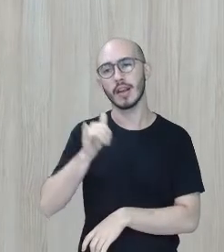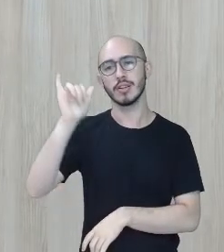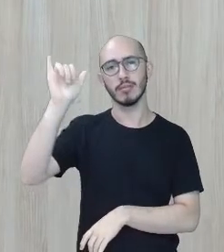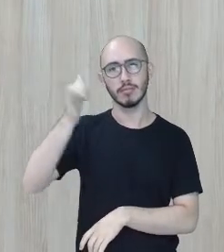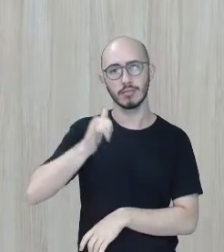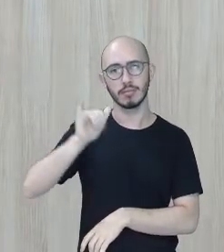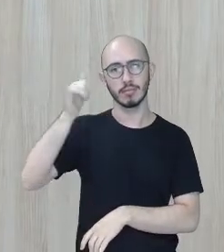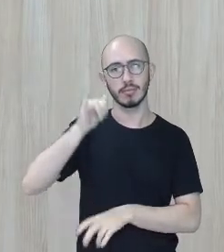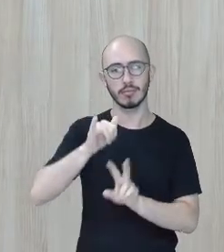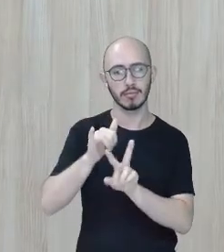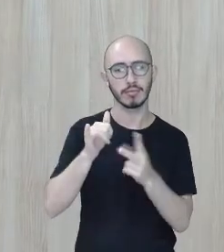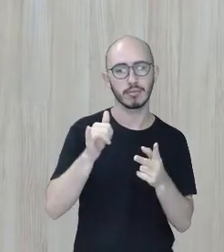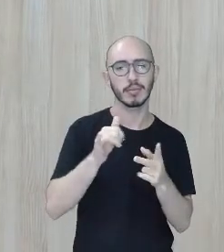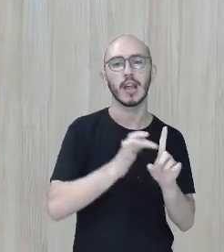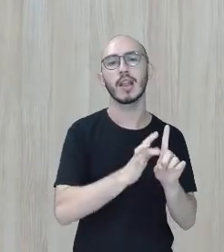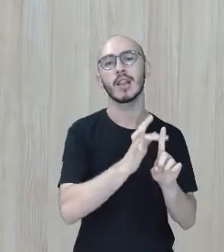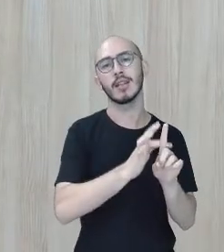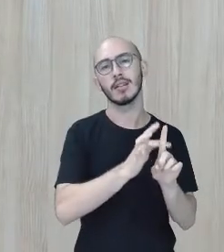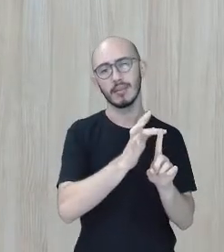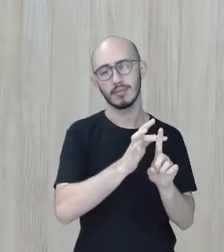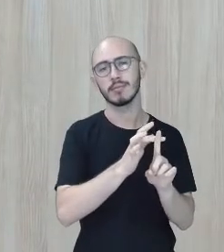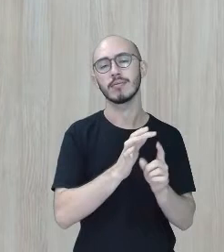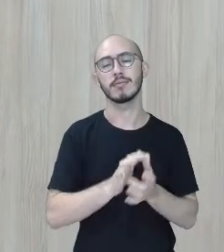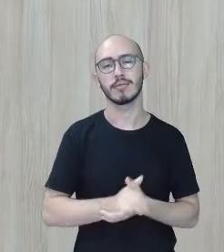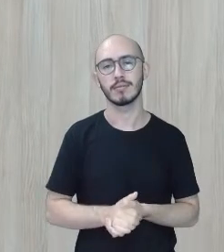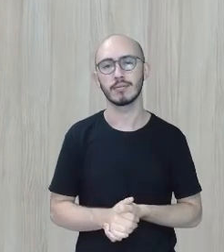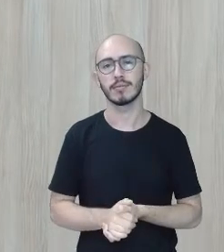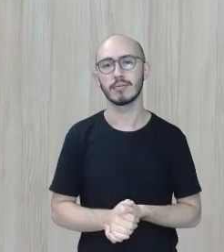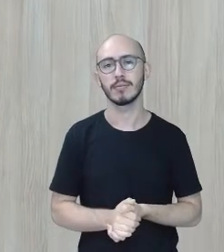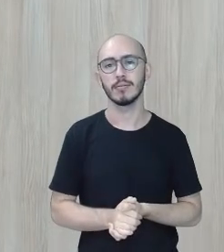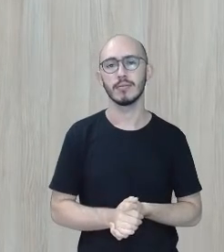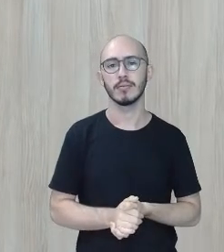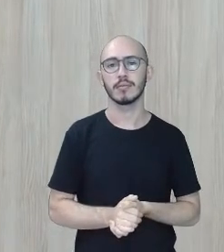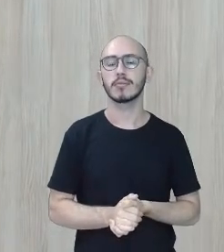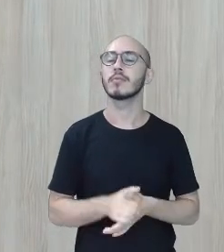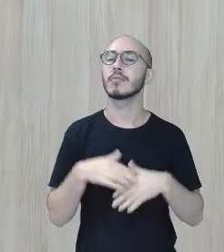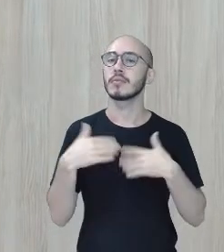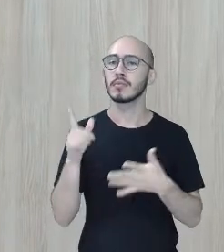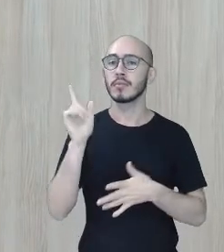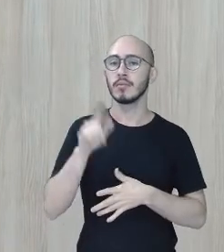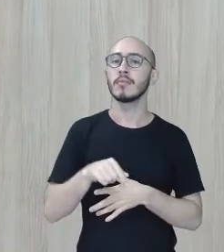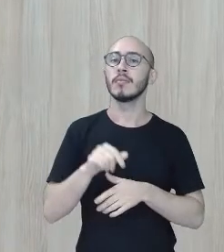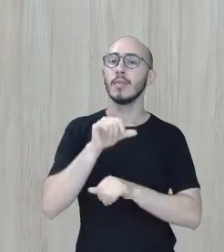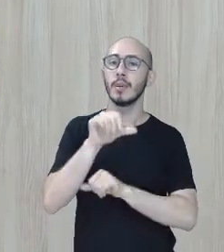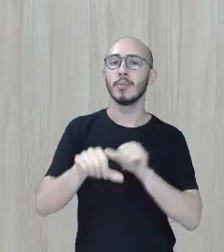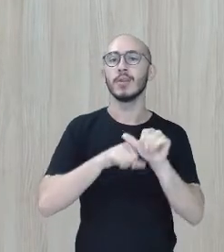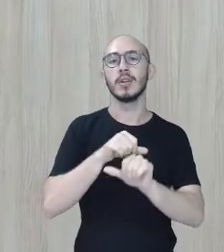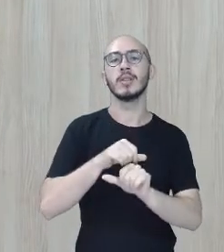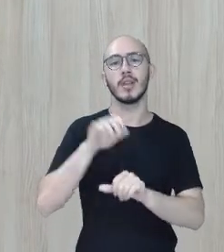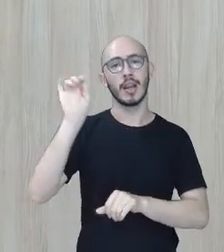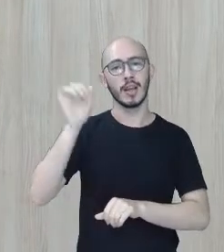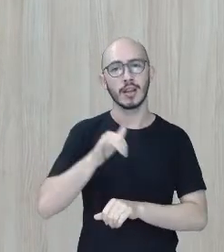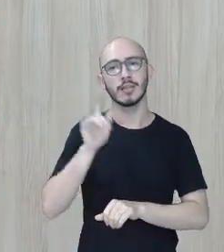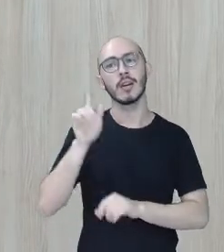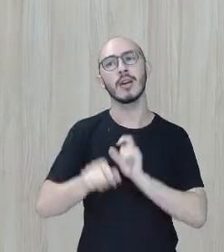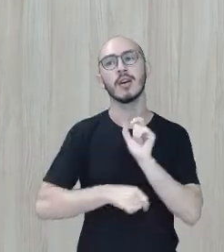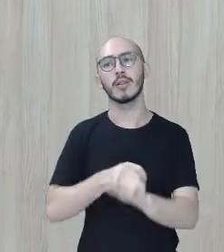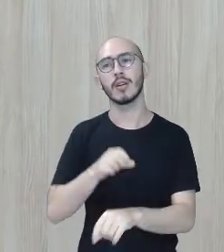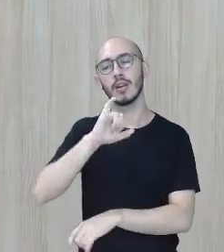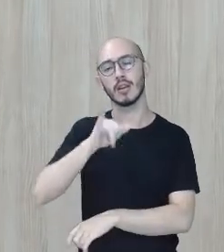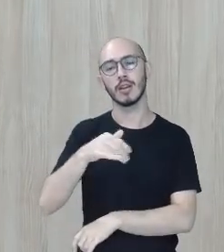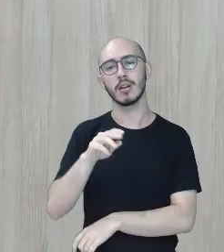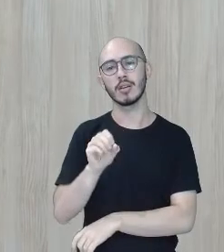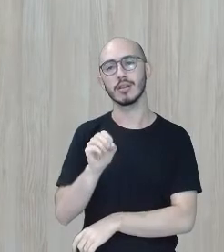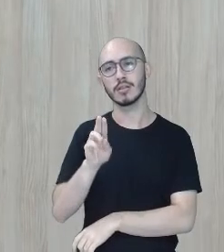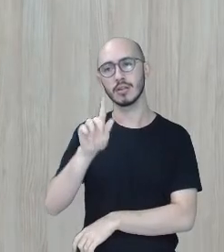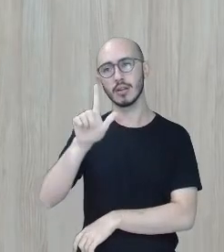energia elétrica em energia térmica. Então, essa transformação de energia é do efeito Joule que eu